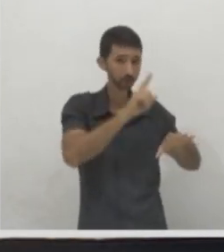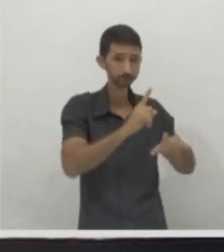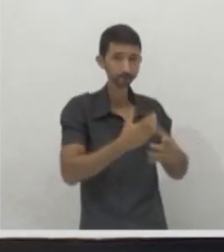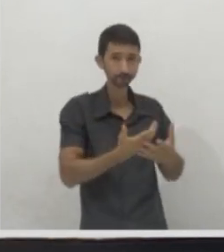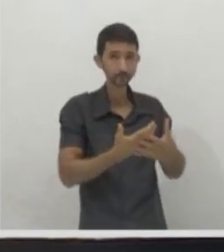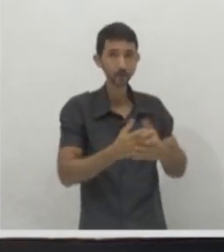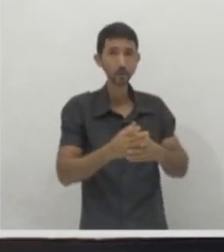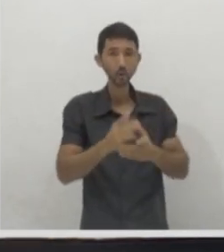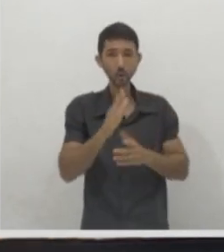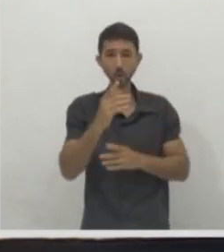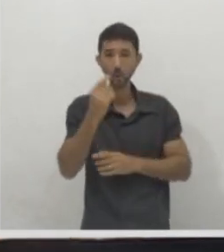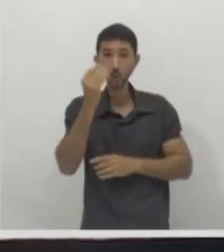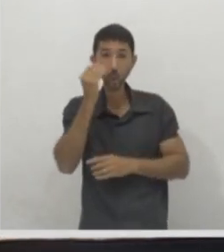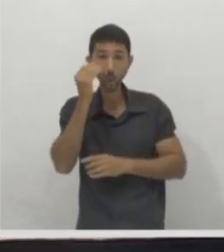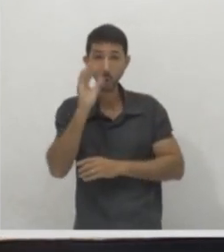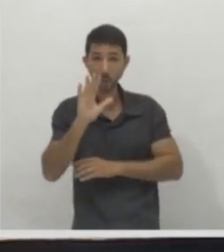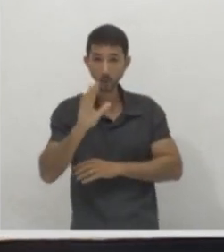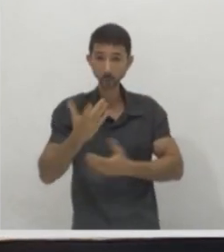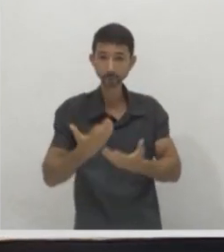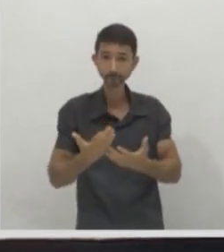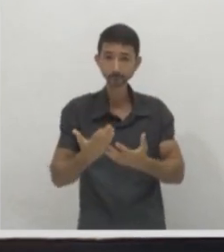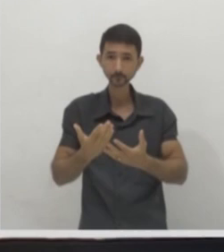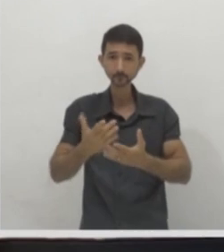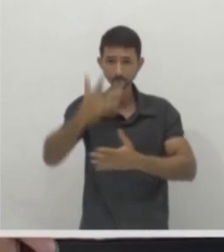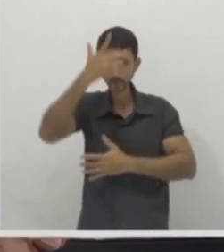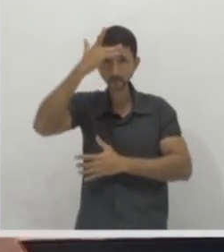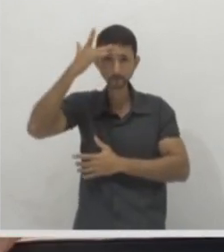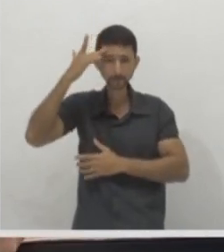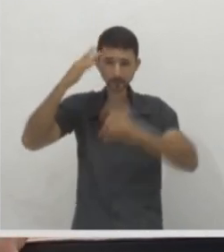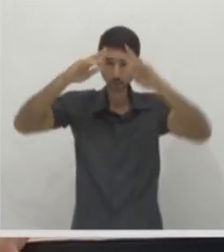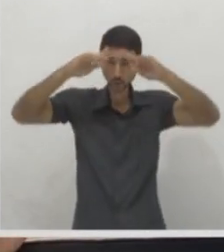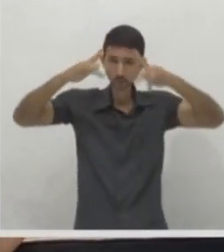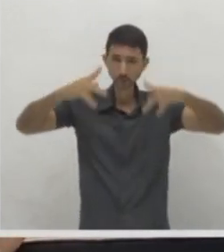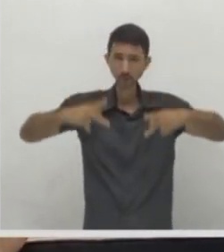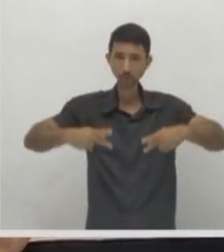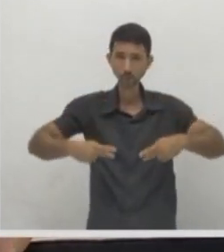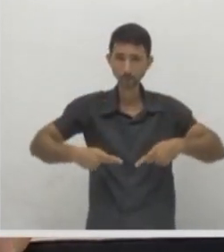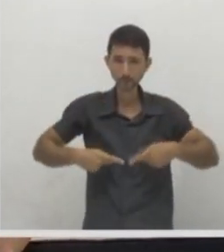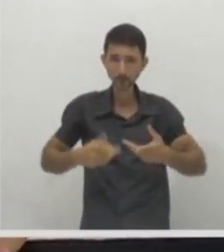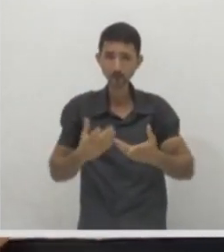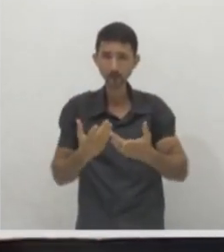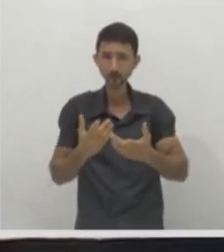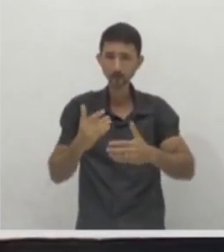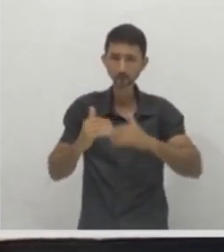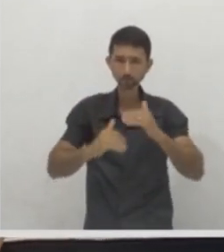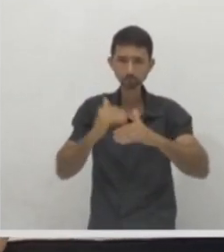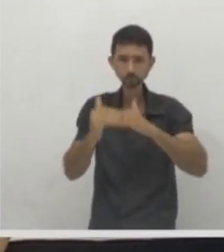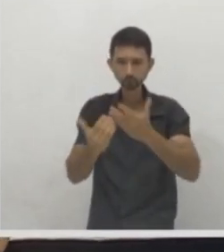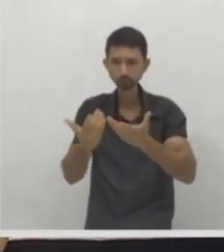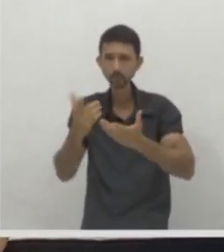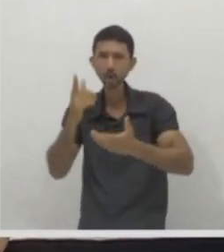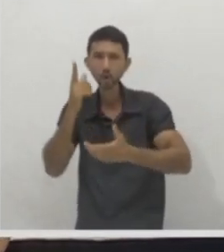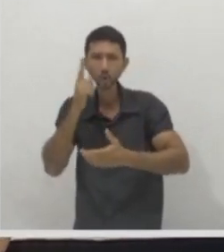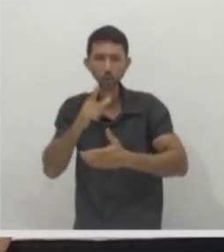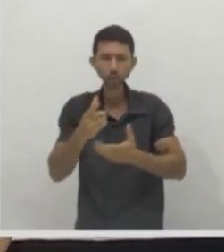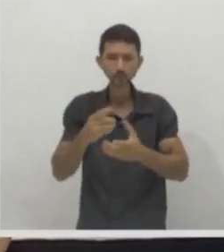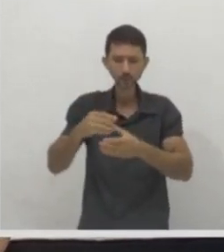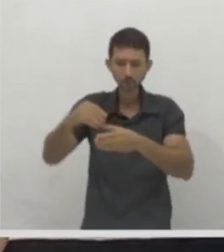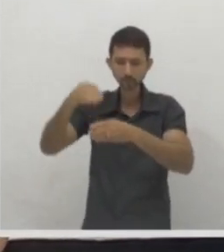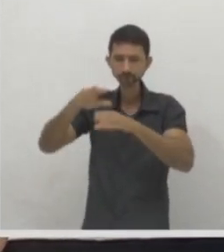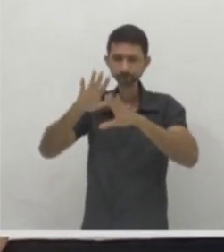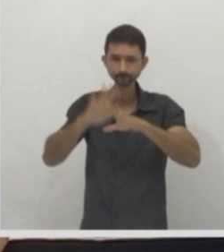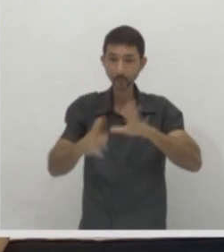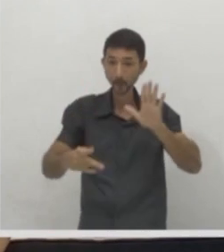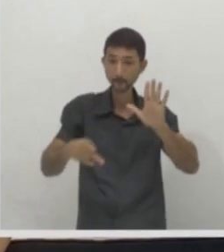galera. O fato do ser humano, dos seres humanos primitivos, passarem a conseguir ter fonte fixa